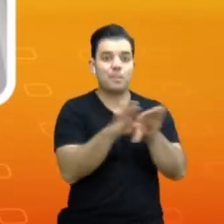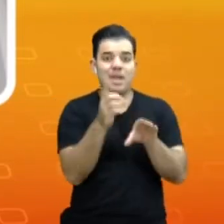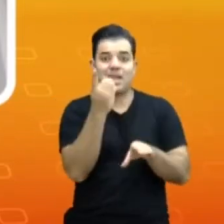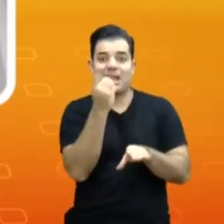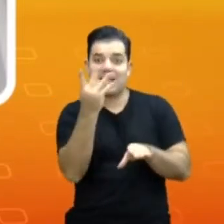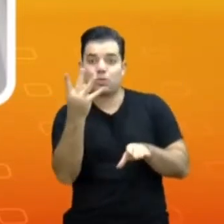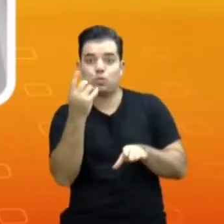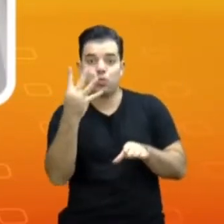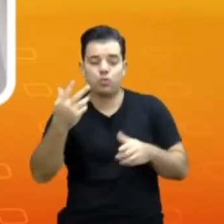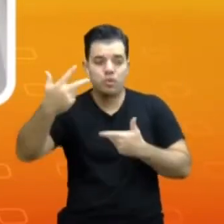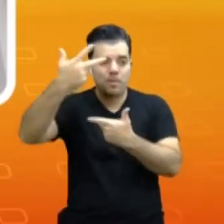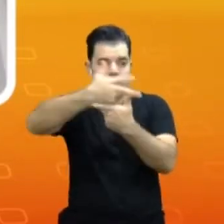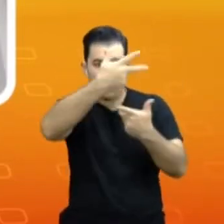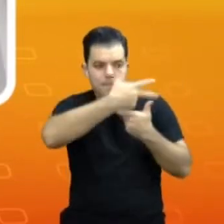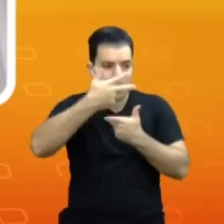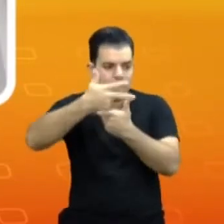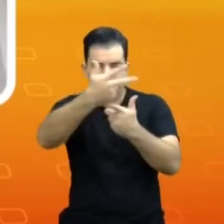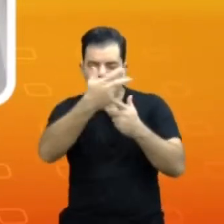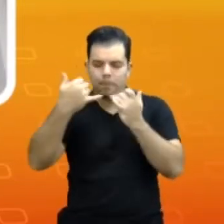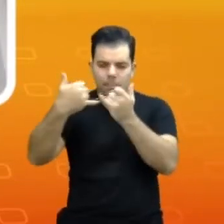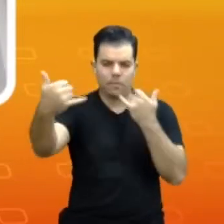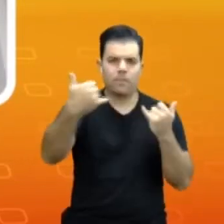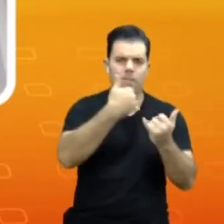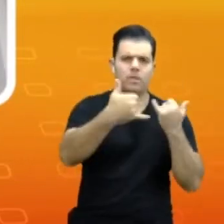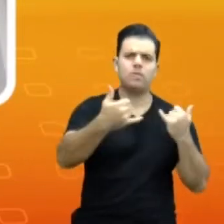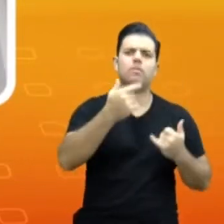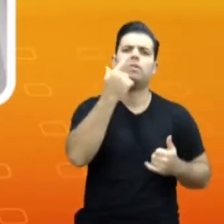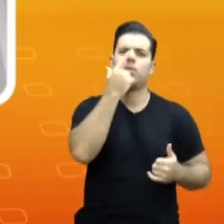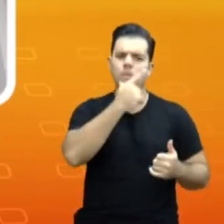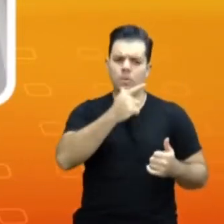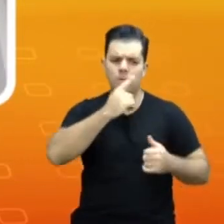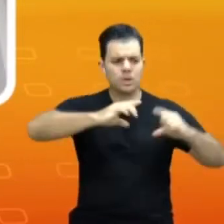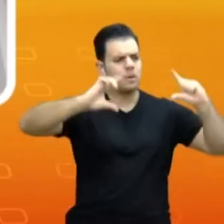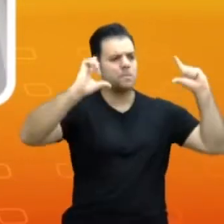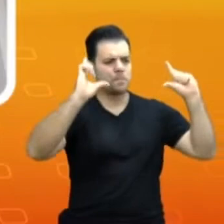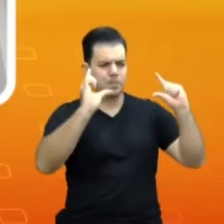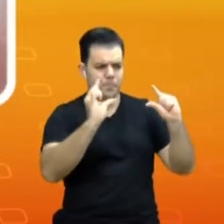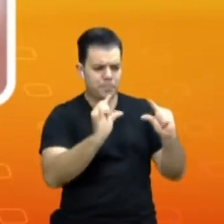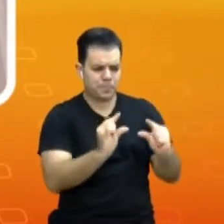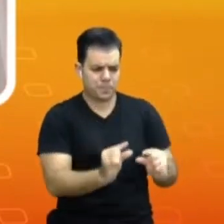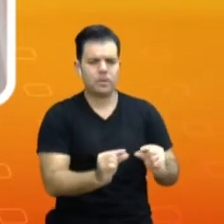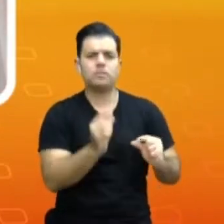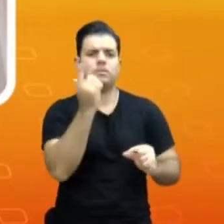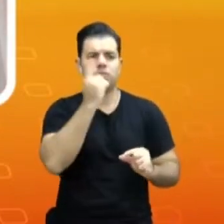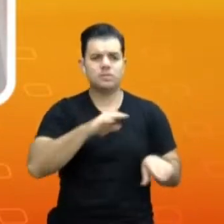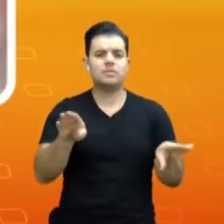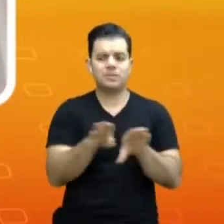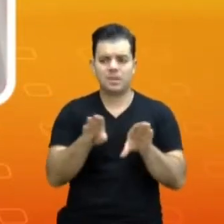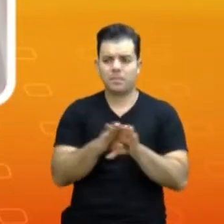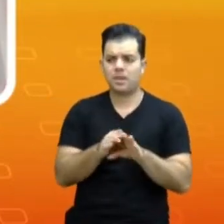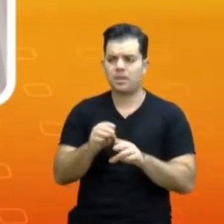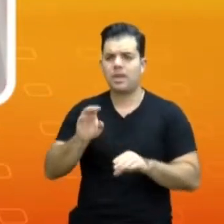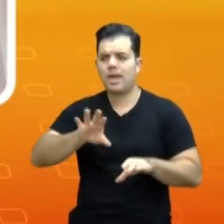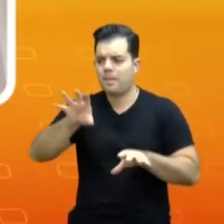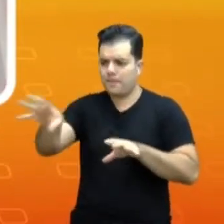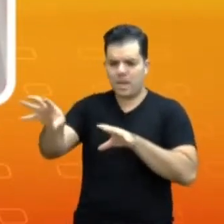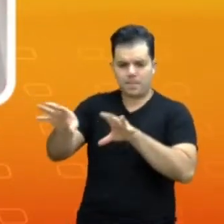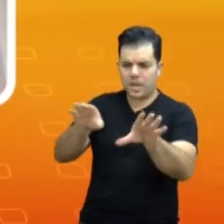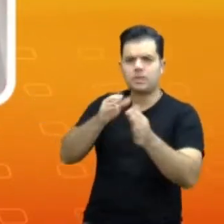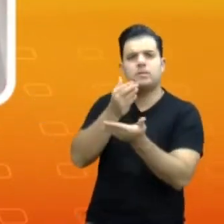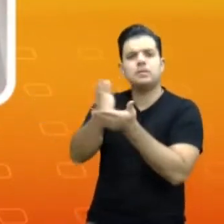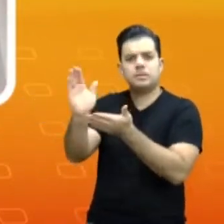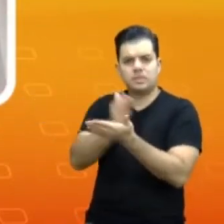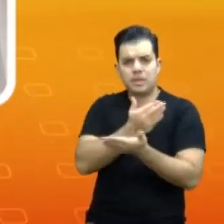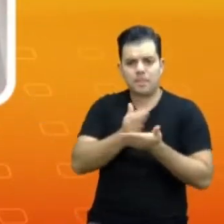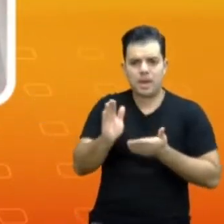entrada, eu tinha condições de fazer com que essa produção fosse muito otimizada. E otimizada e individualizando ela do ambiente